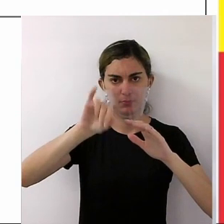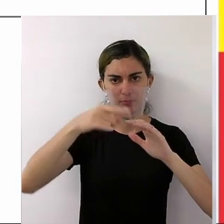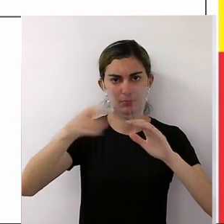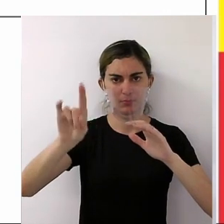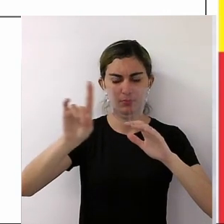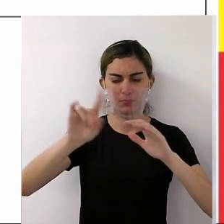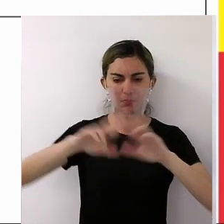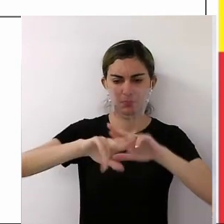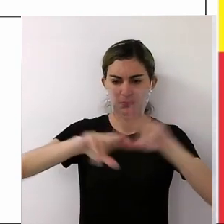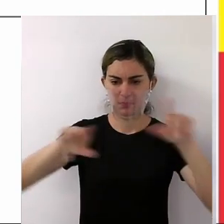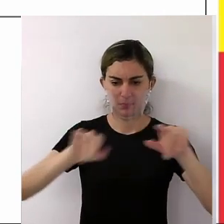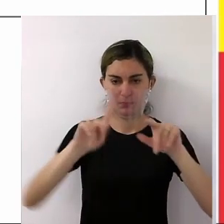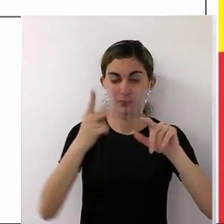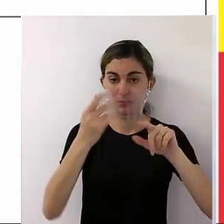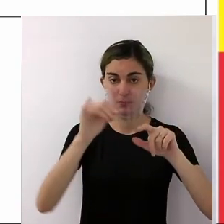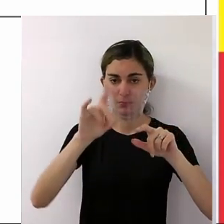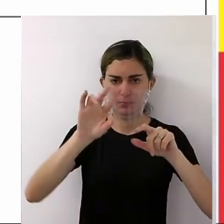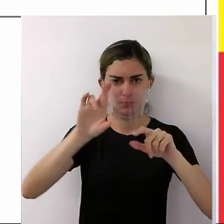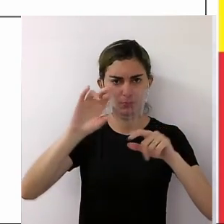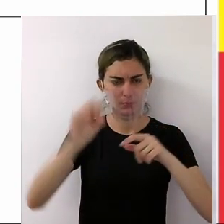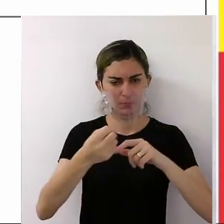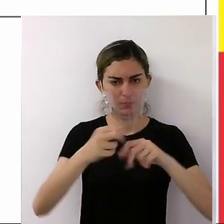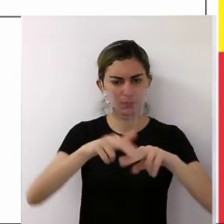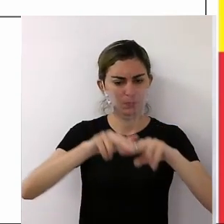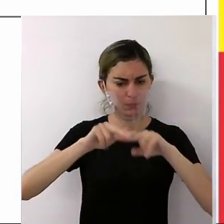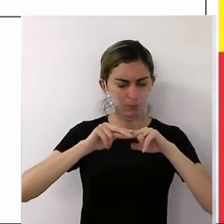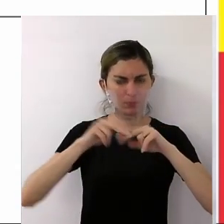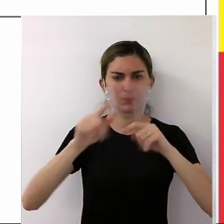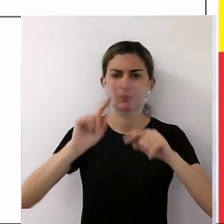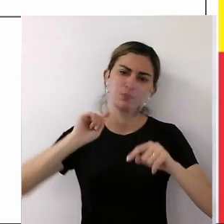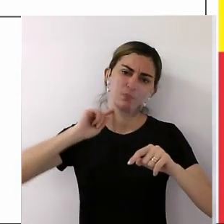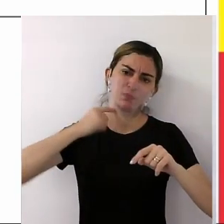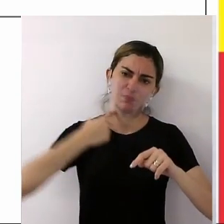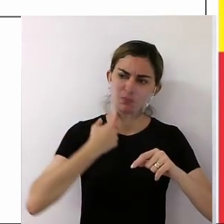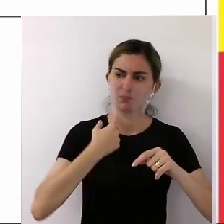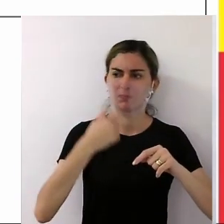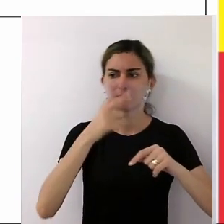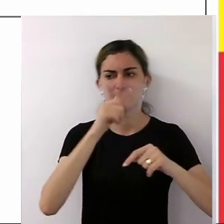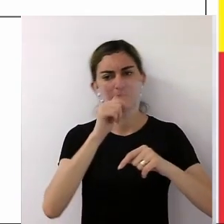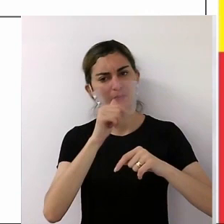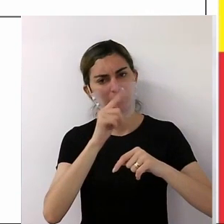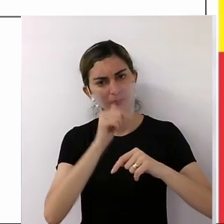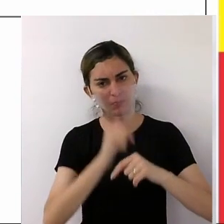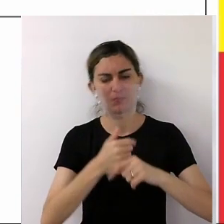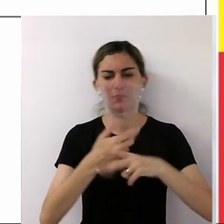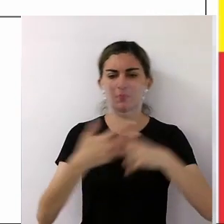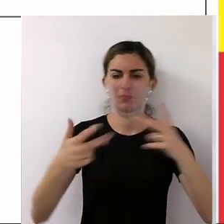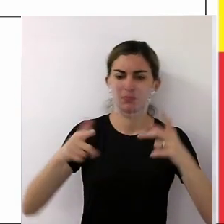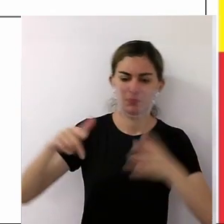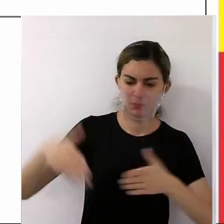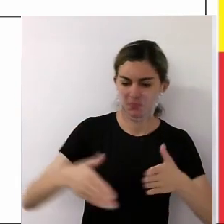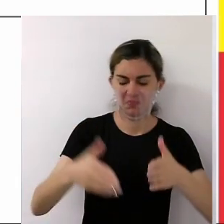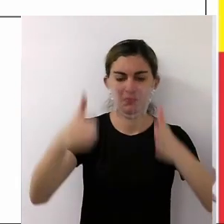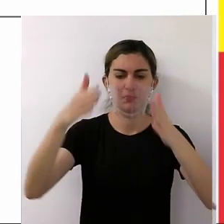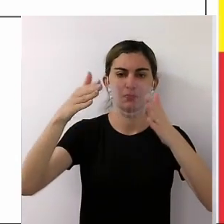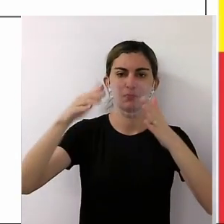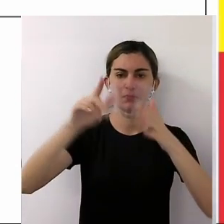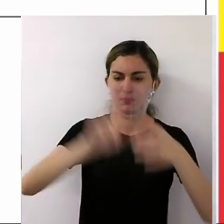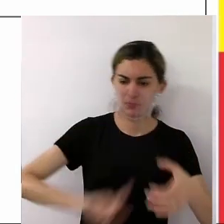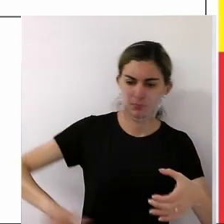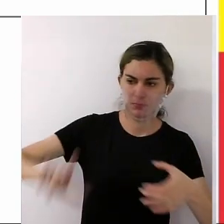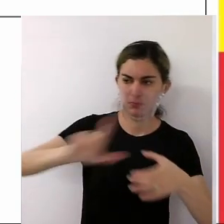dos recursos hídricos, resultando na poluição de lagos,